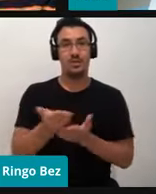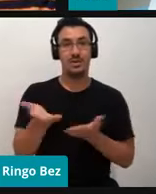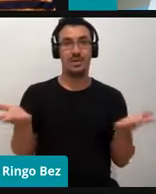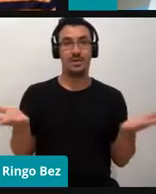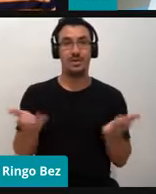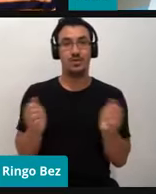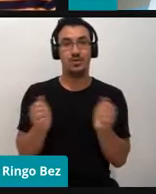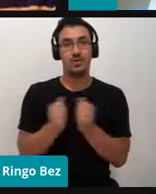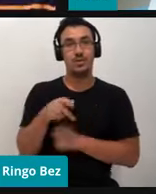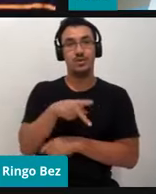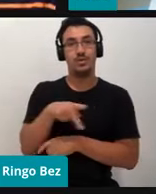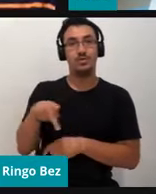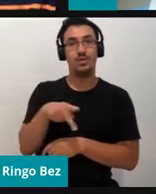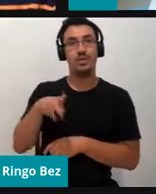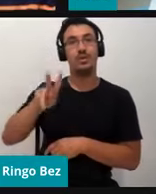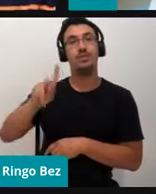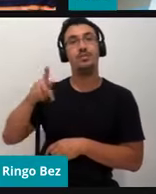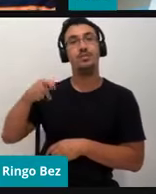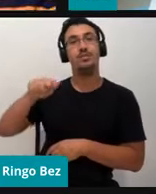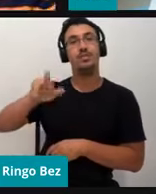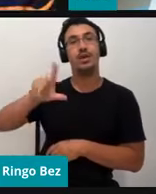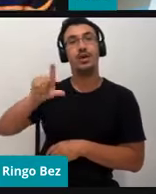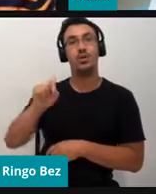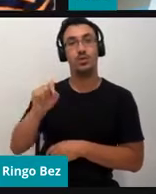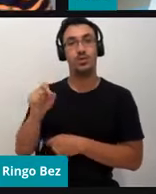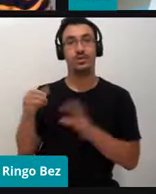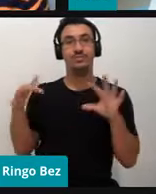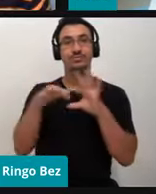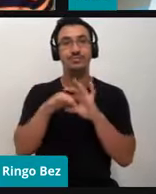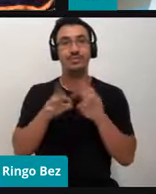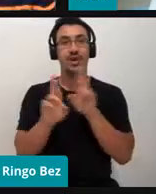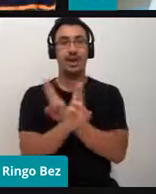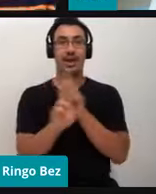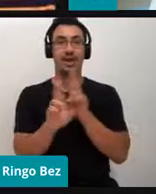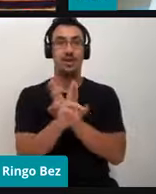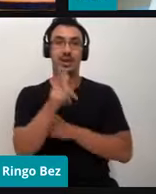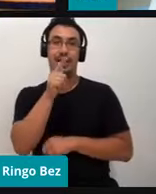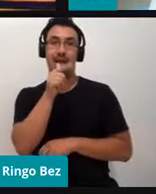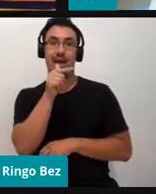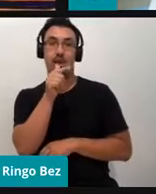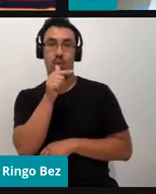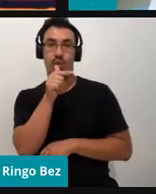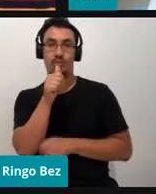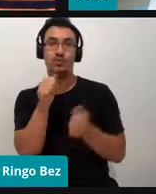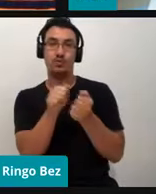Paulo Marques entrando nessa relação da água, relação do